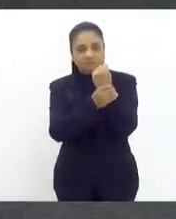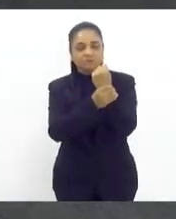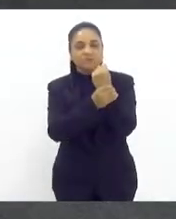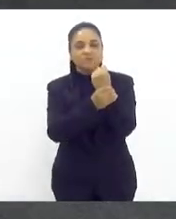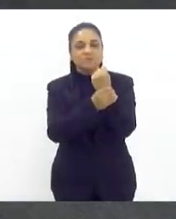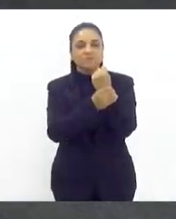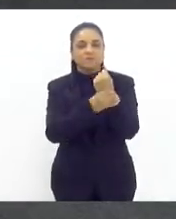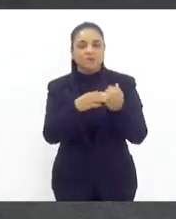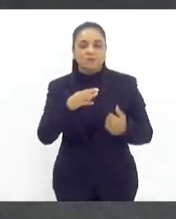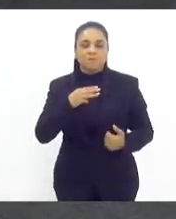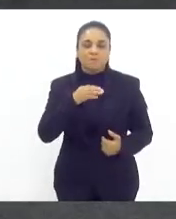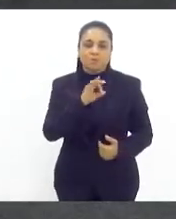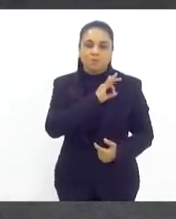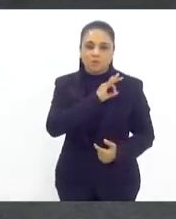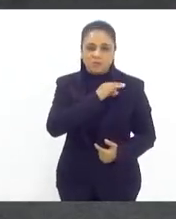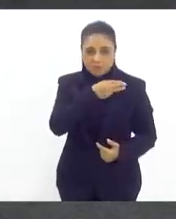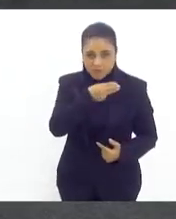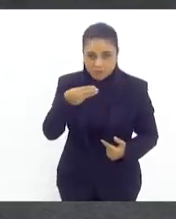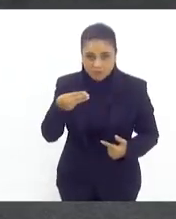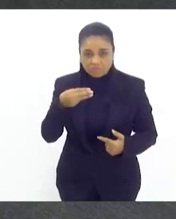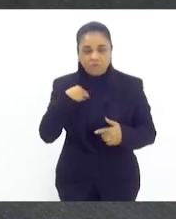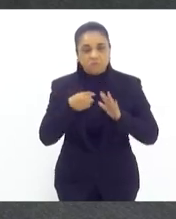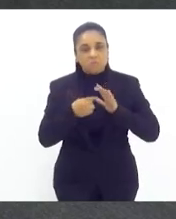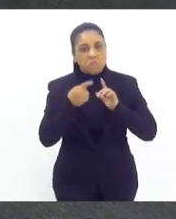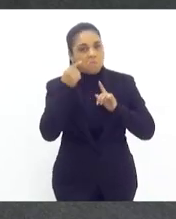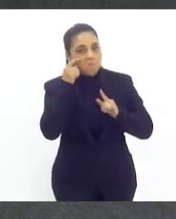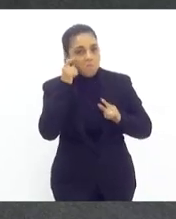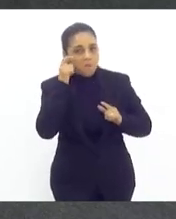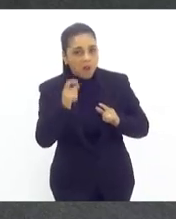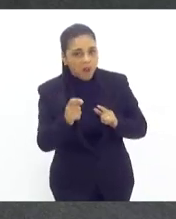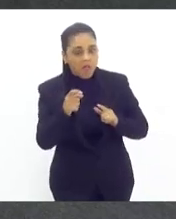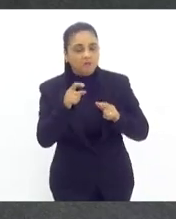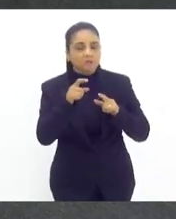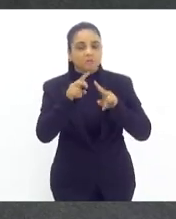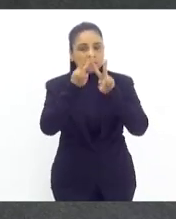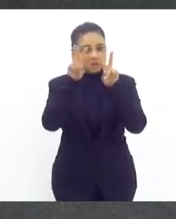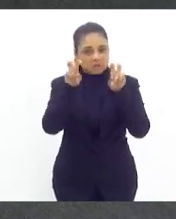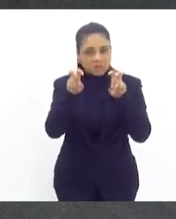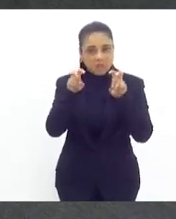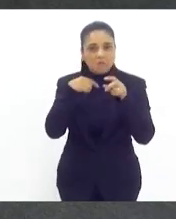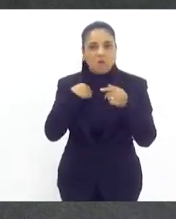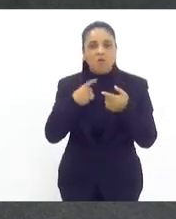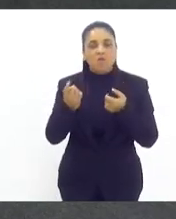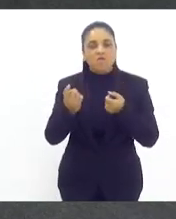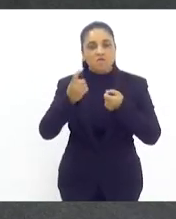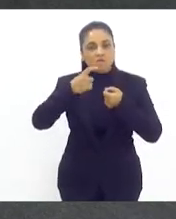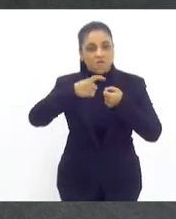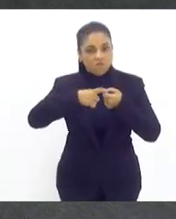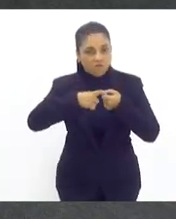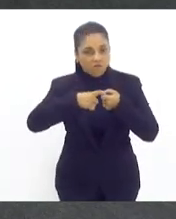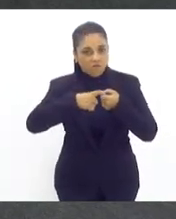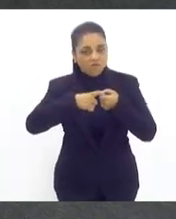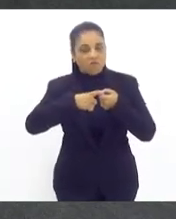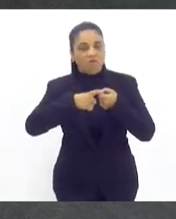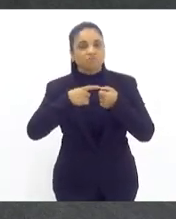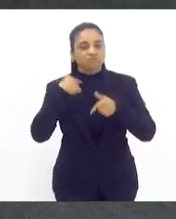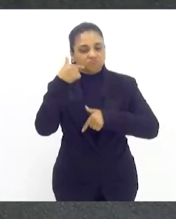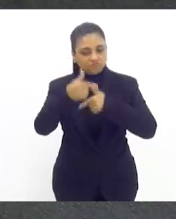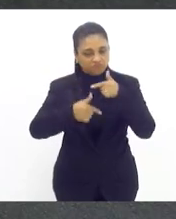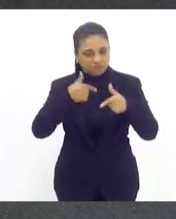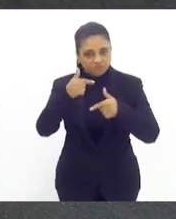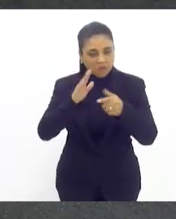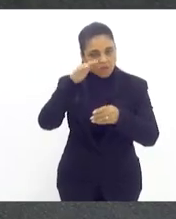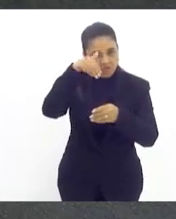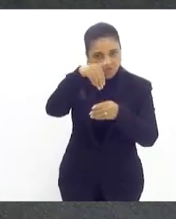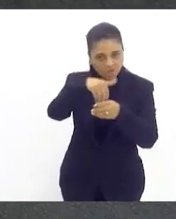nós alertamos para esta questão né é houve tentamos trabalhar voltamos